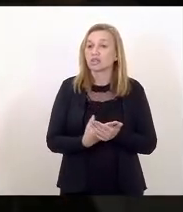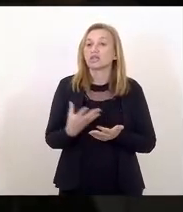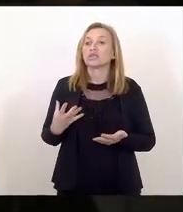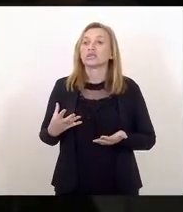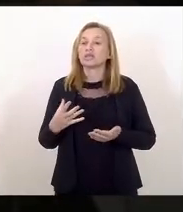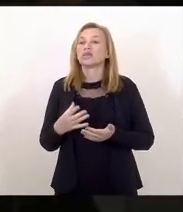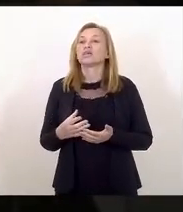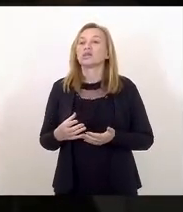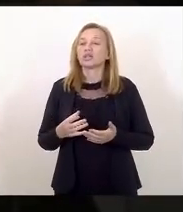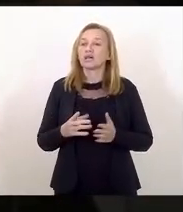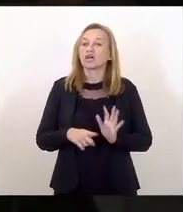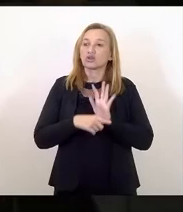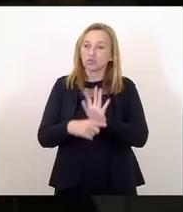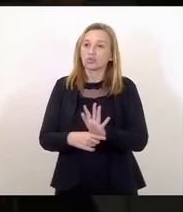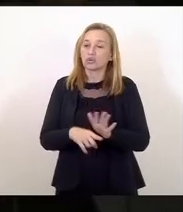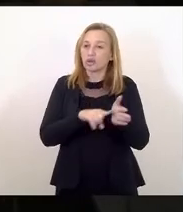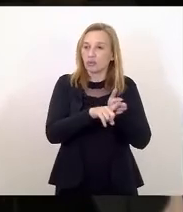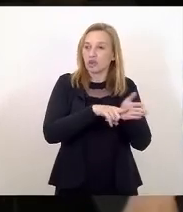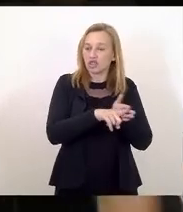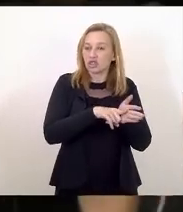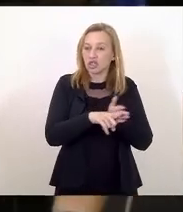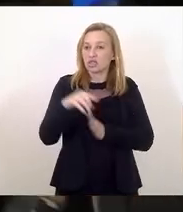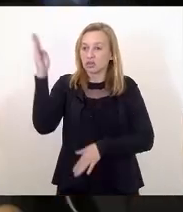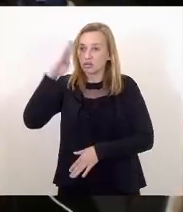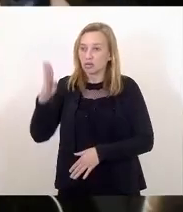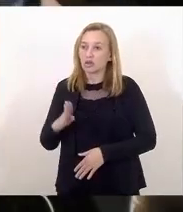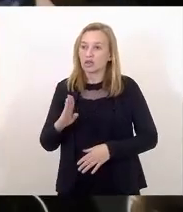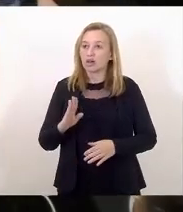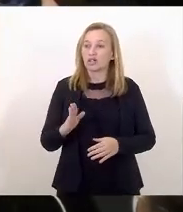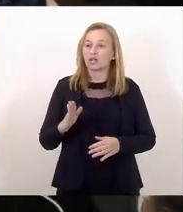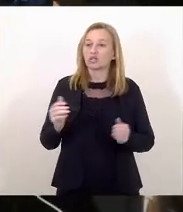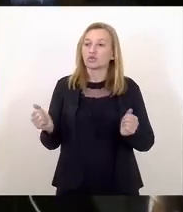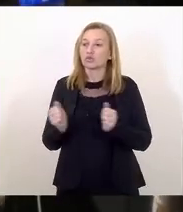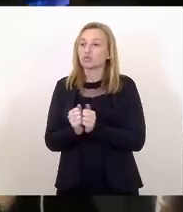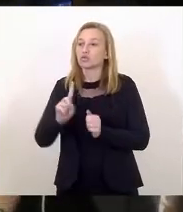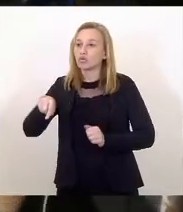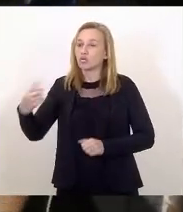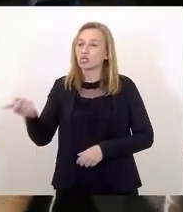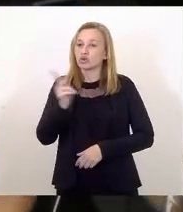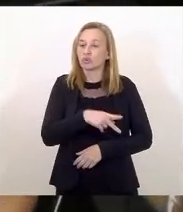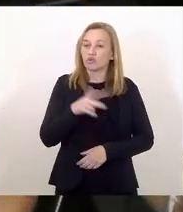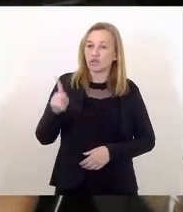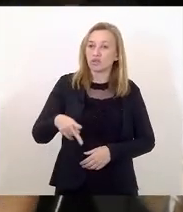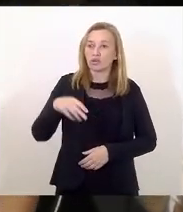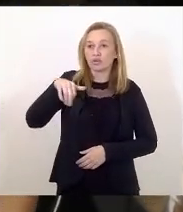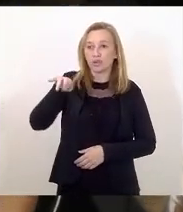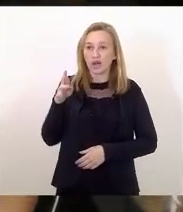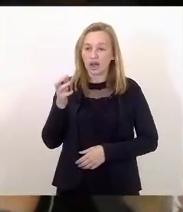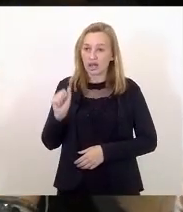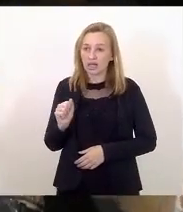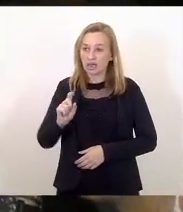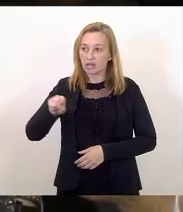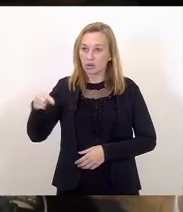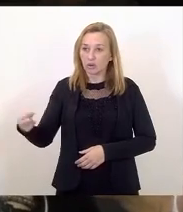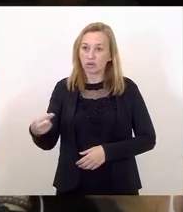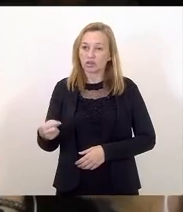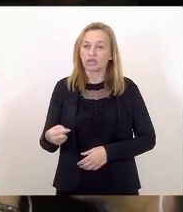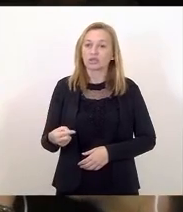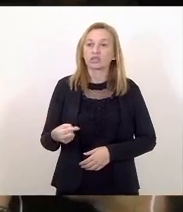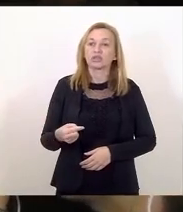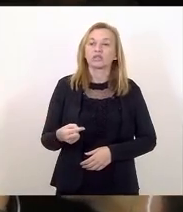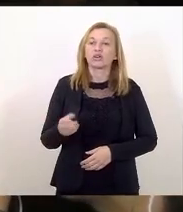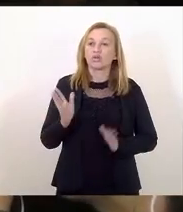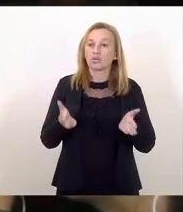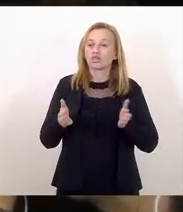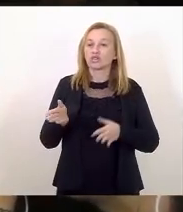educação infantil no Brasil, ao lado de professoras como Sônia Crâmia, Fúvia Rosenberg, Maria Malta Campos, Vera Vasconcelos, que minha colega na UF, hoje na